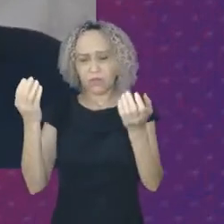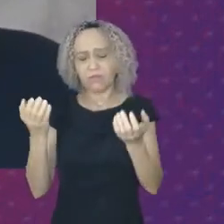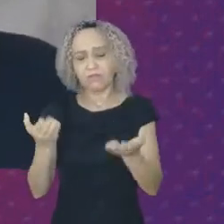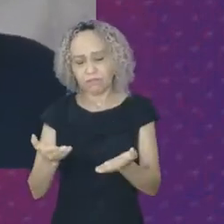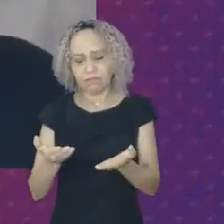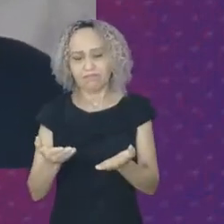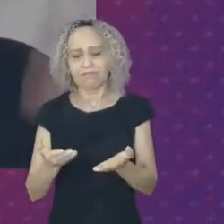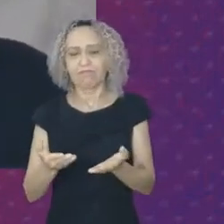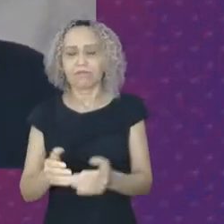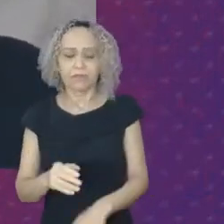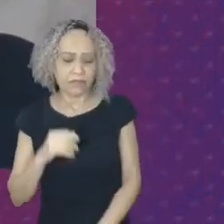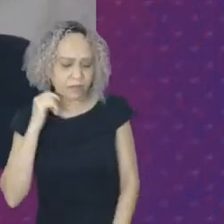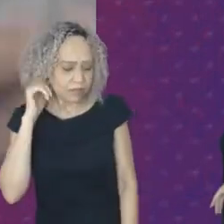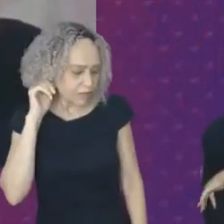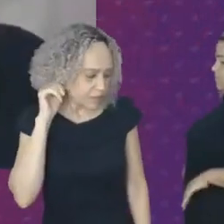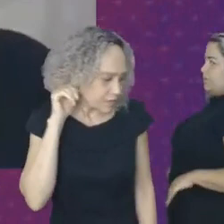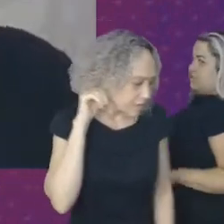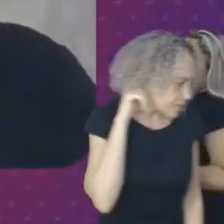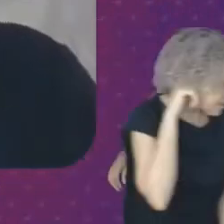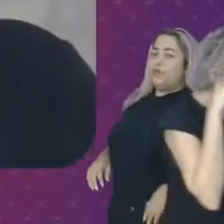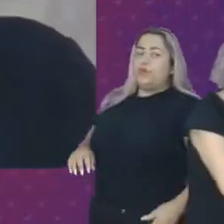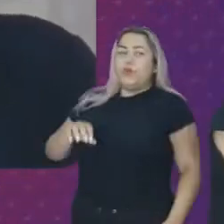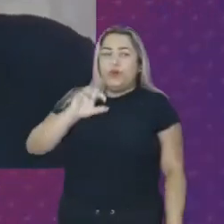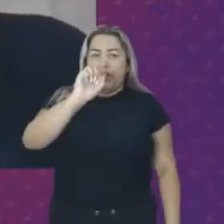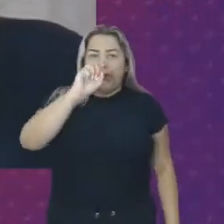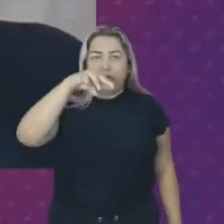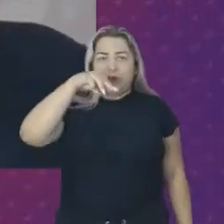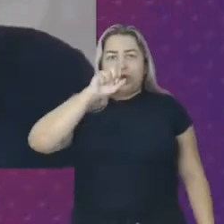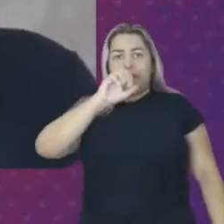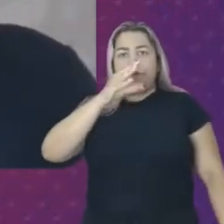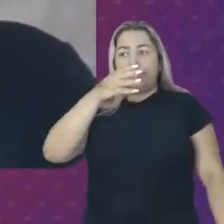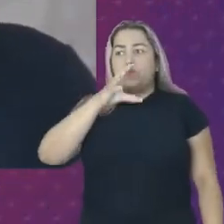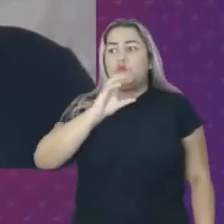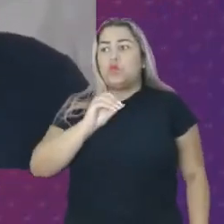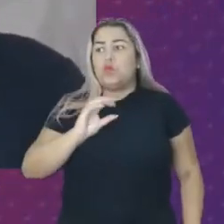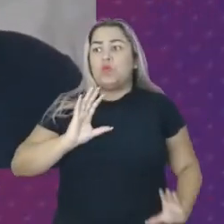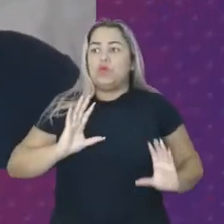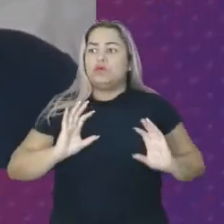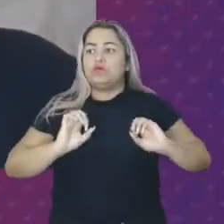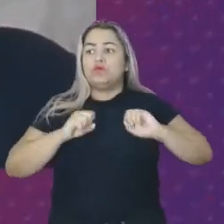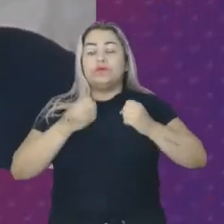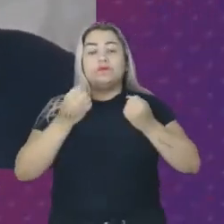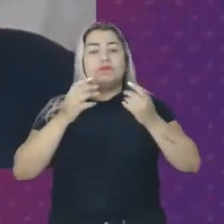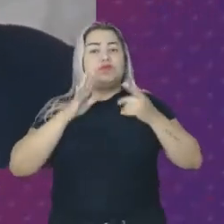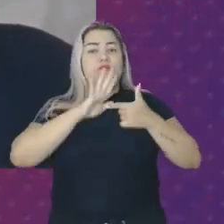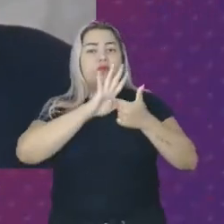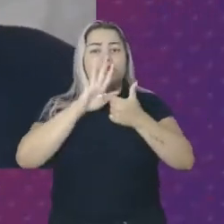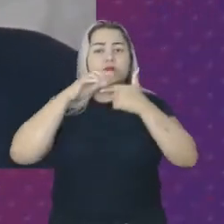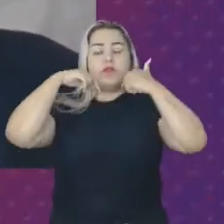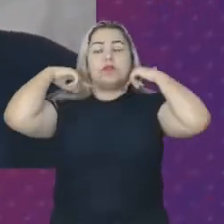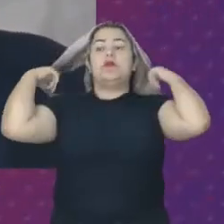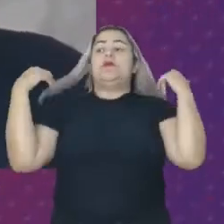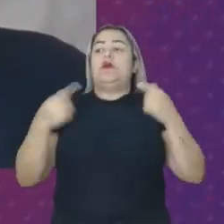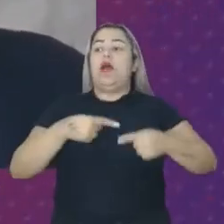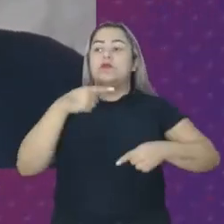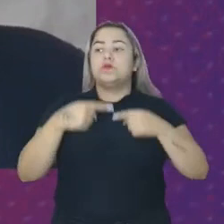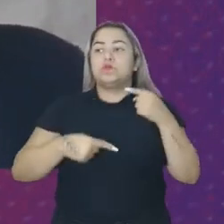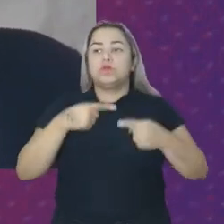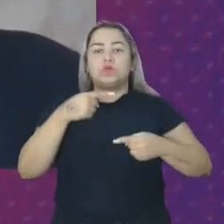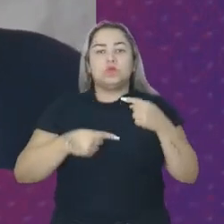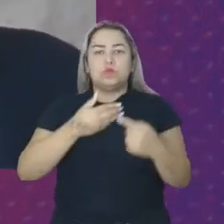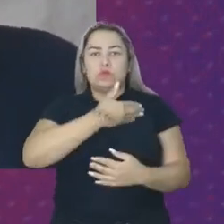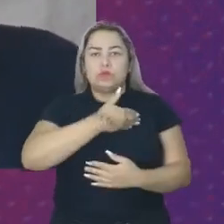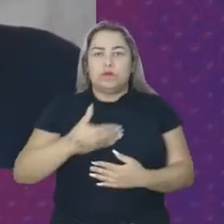Penha. Então, no dia 8 de março, foi um show de transversalidade, né? De mostrar que as políticas públicas para as